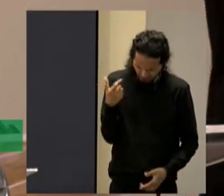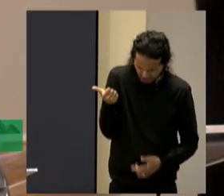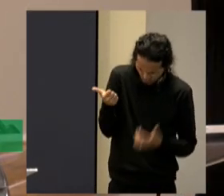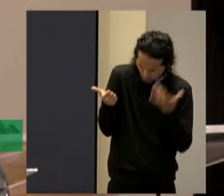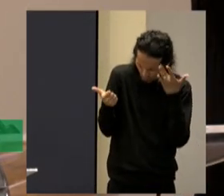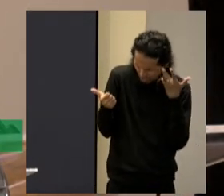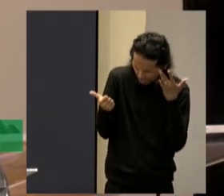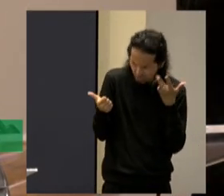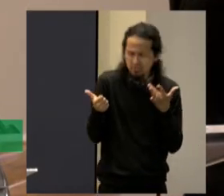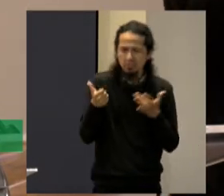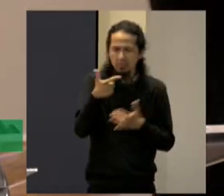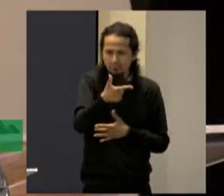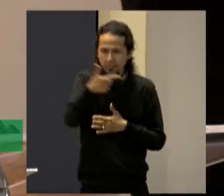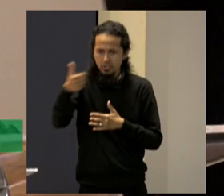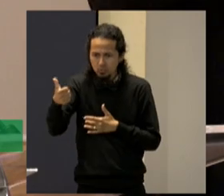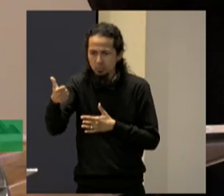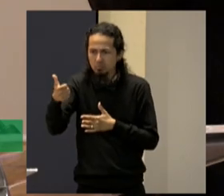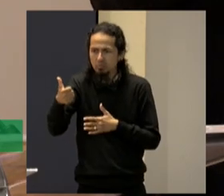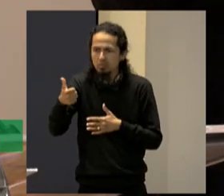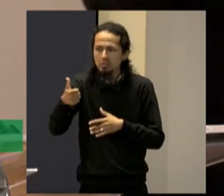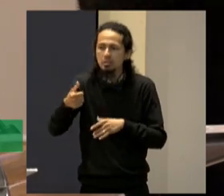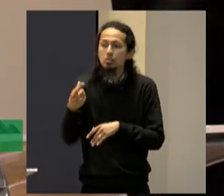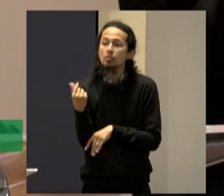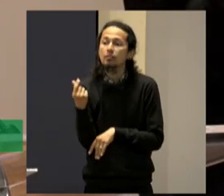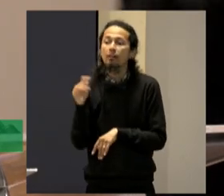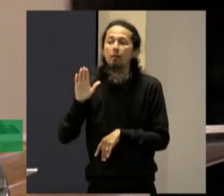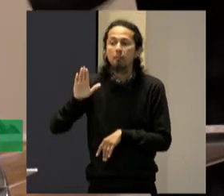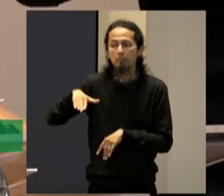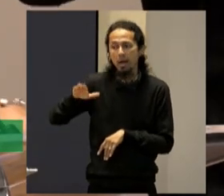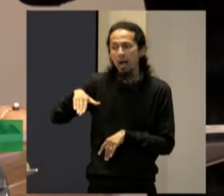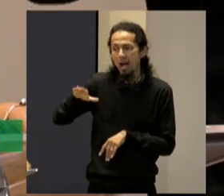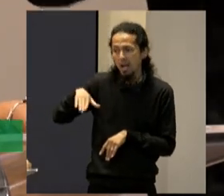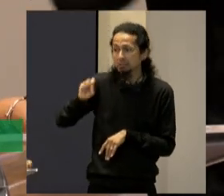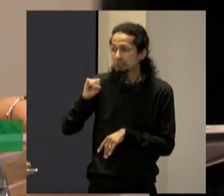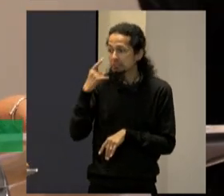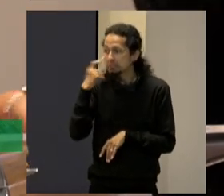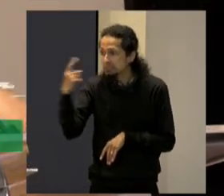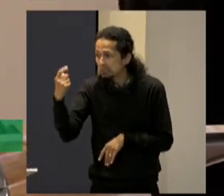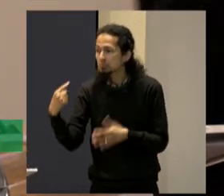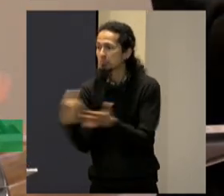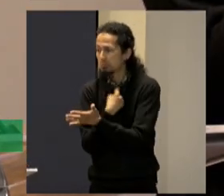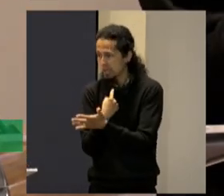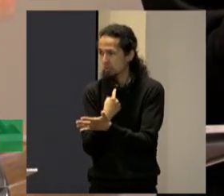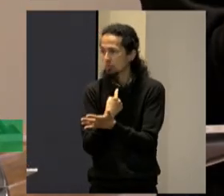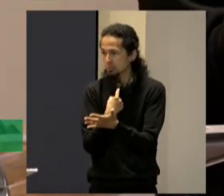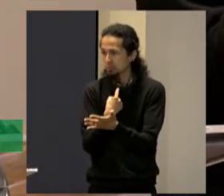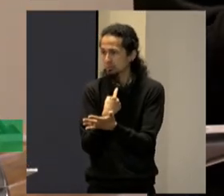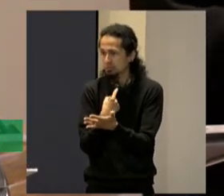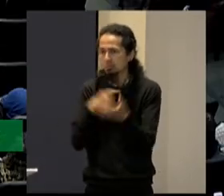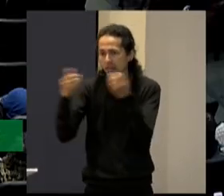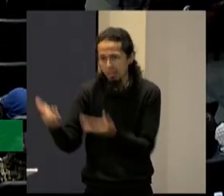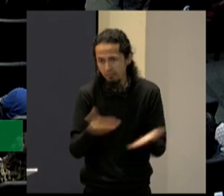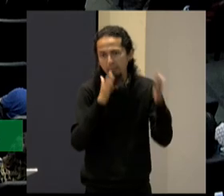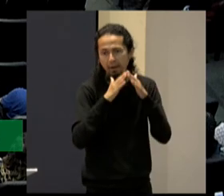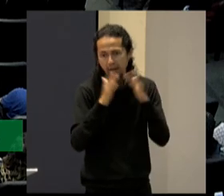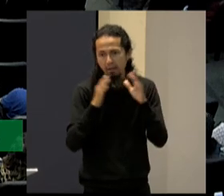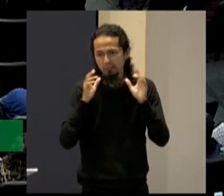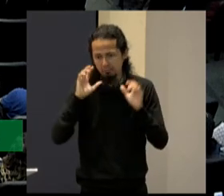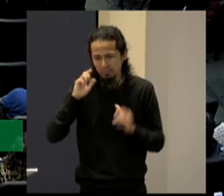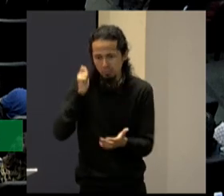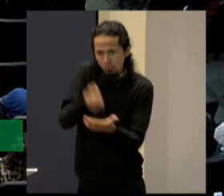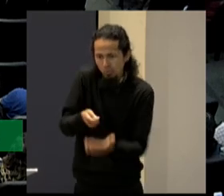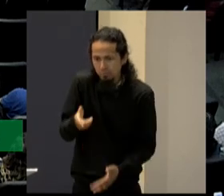livros num preço de curso, só de curso, para quem estiver interessado. Tá? O Antonieta está para casa.